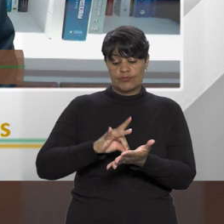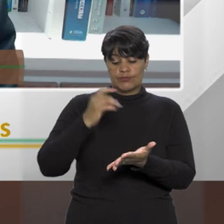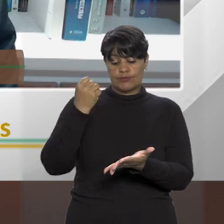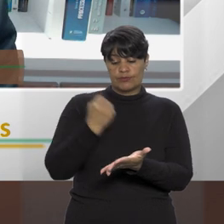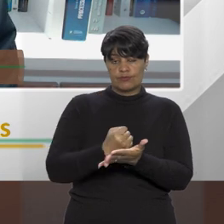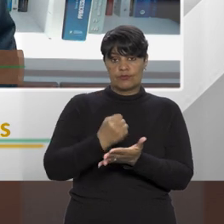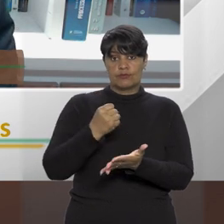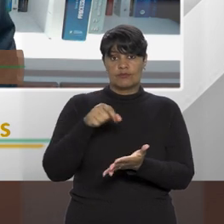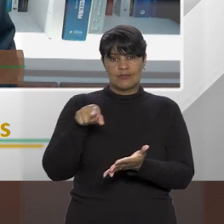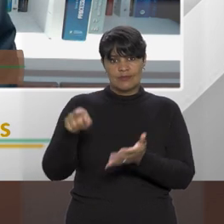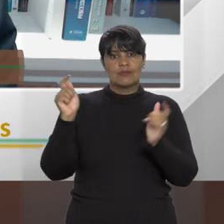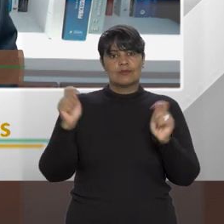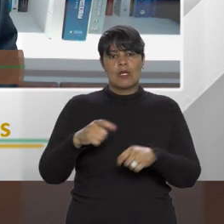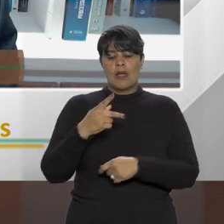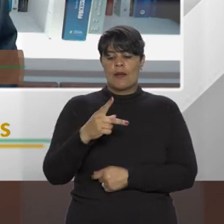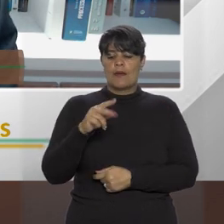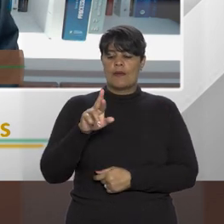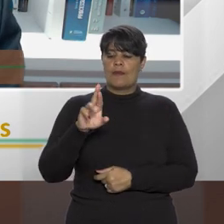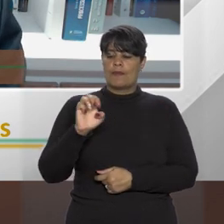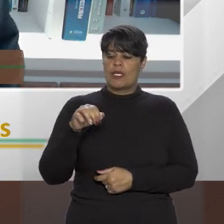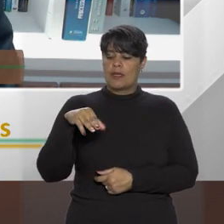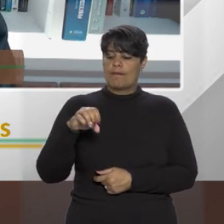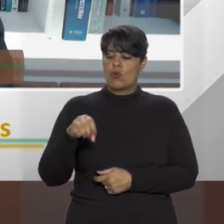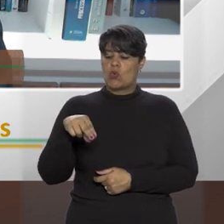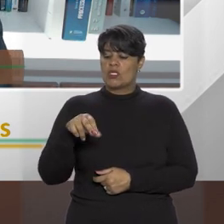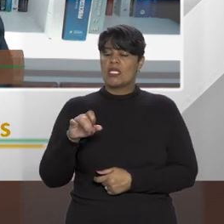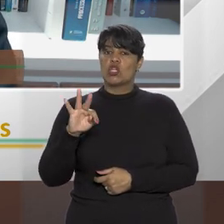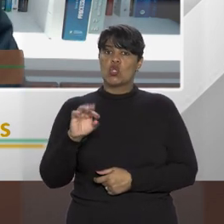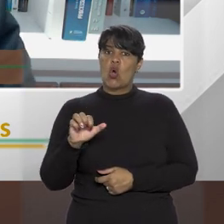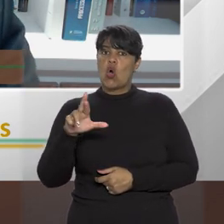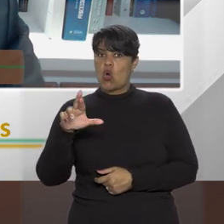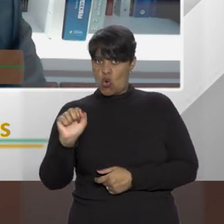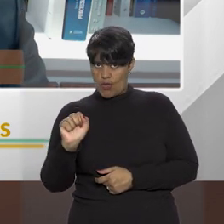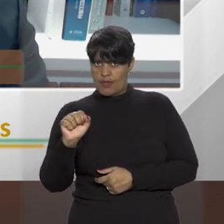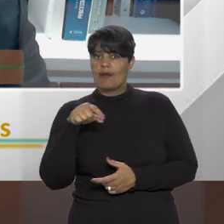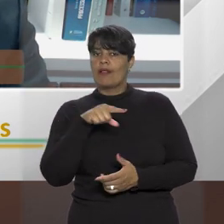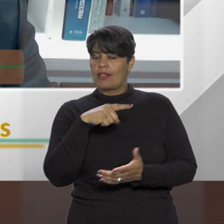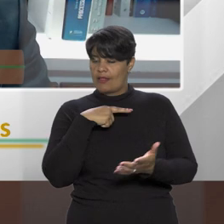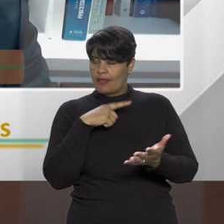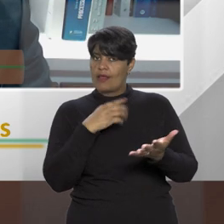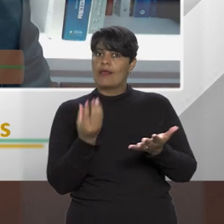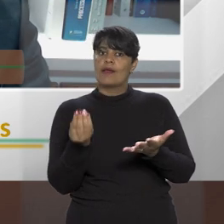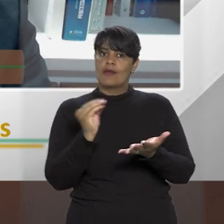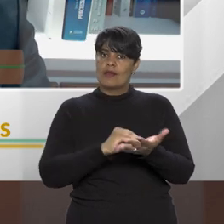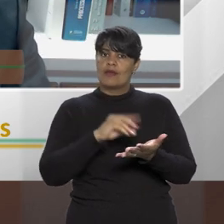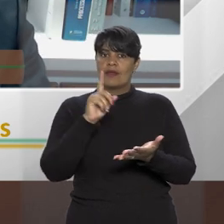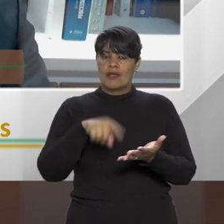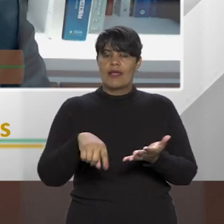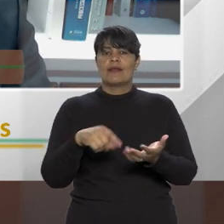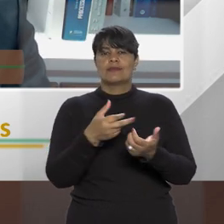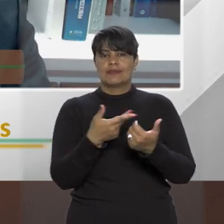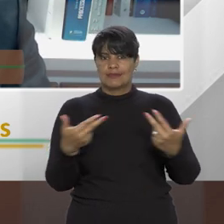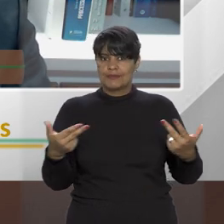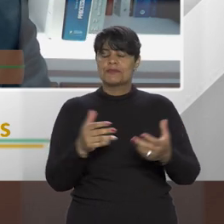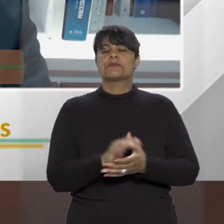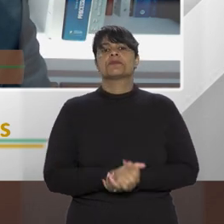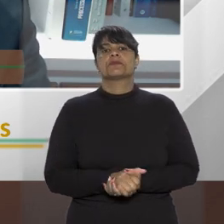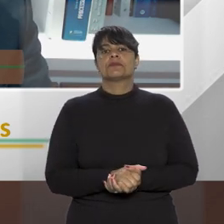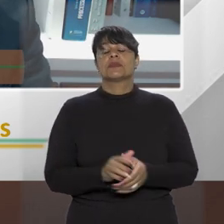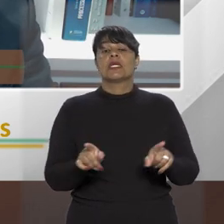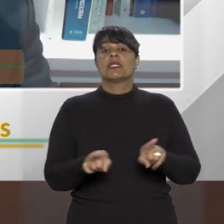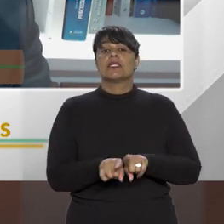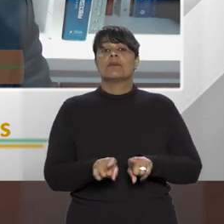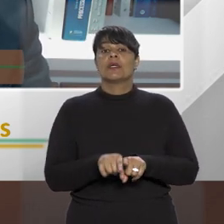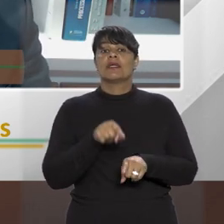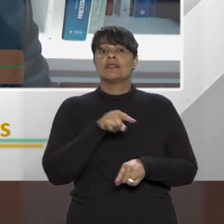muito importante na tela da fraude à execução. O protesto da sentença transitada em julgado, conforme o artigo 517 do Código.